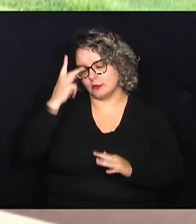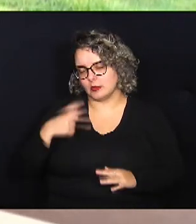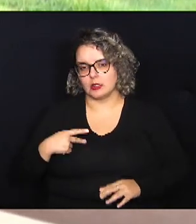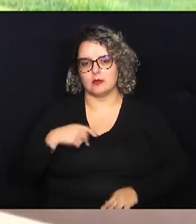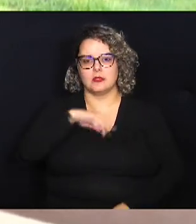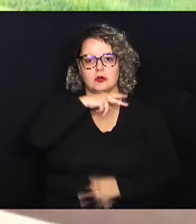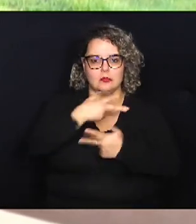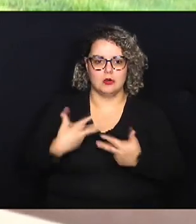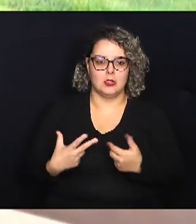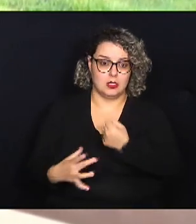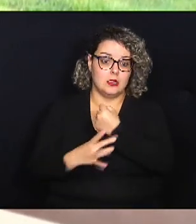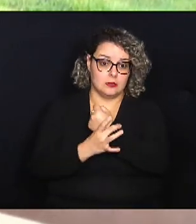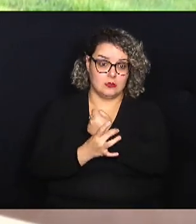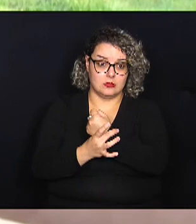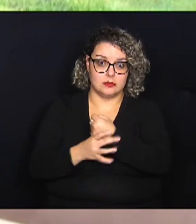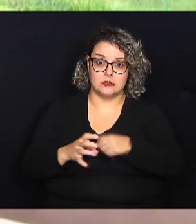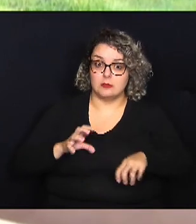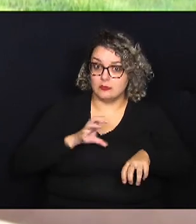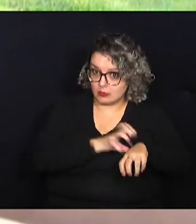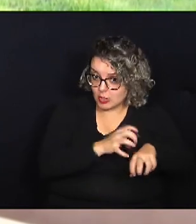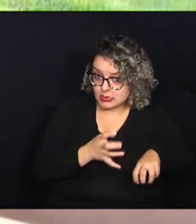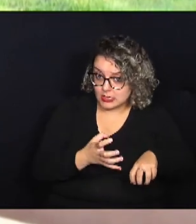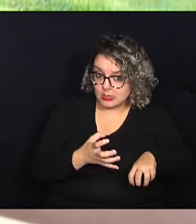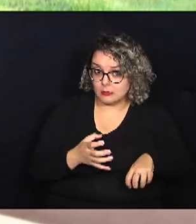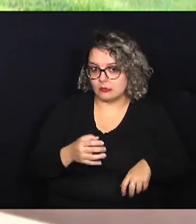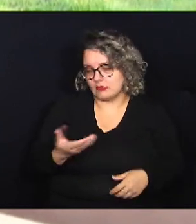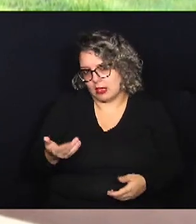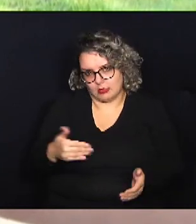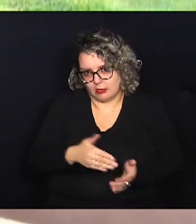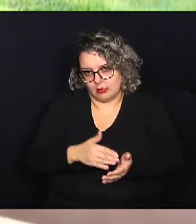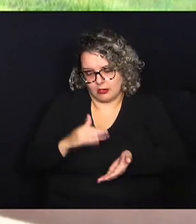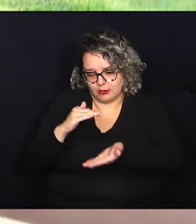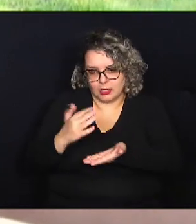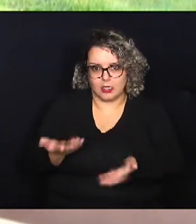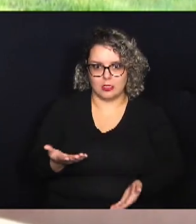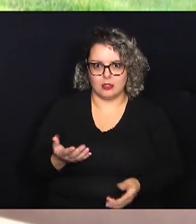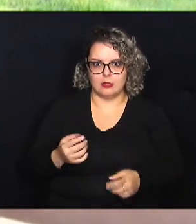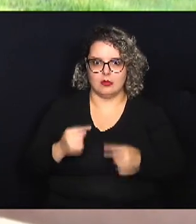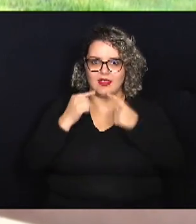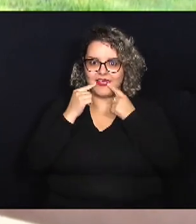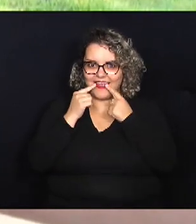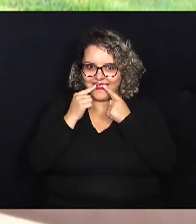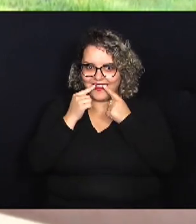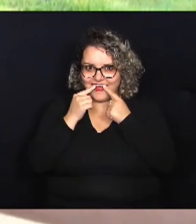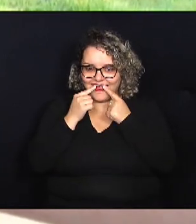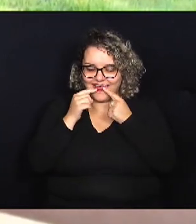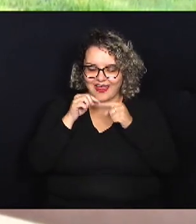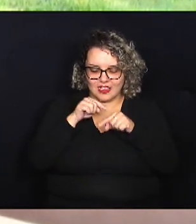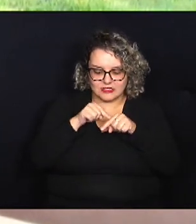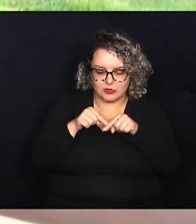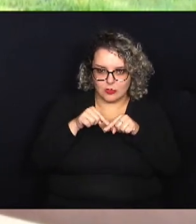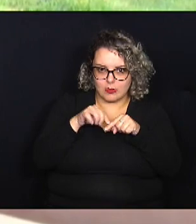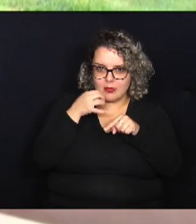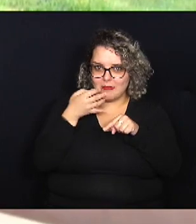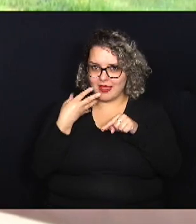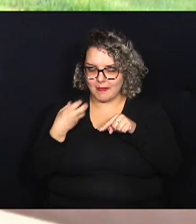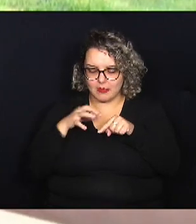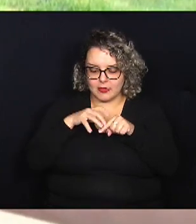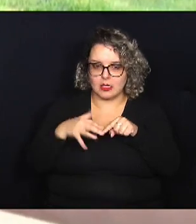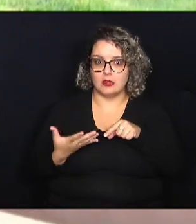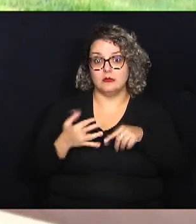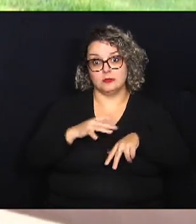se ele morder alguém, mesmo sendo um animal pequeno, né? Passar o dentinho em alguém. Então, é